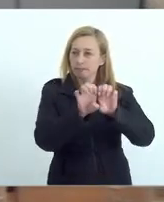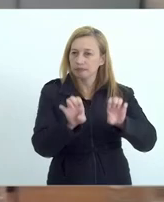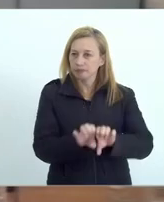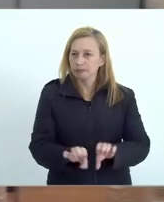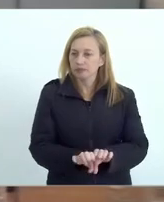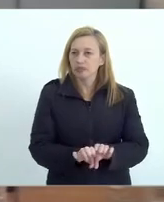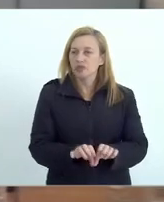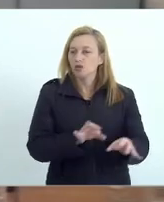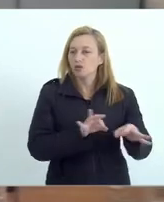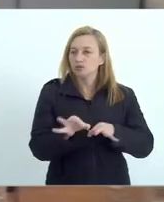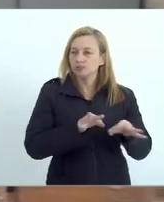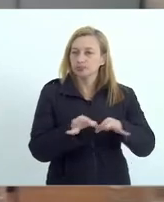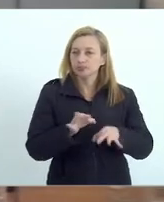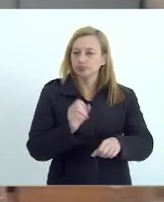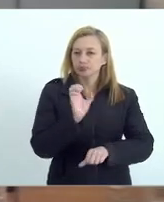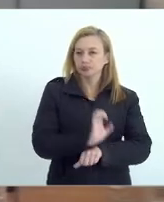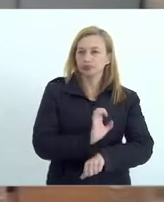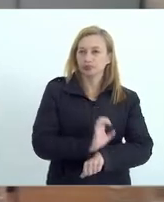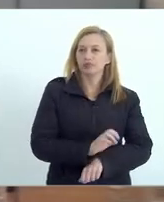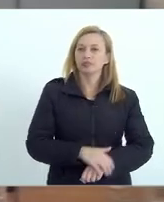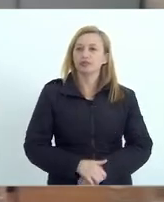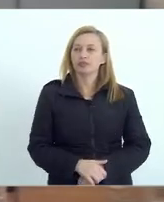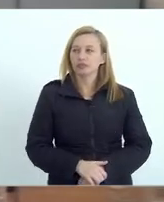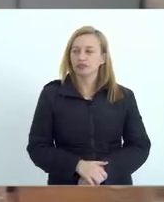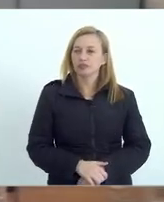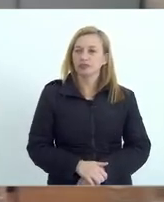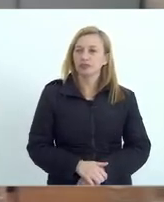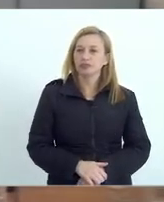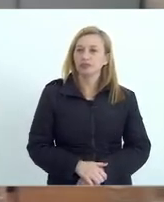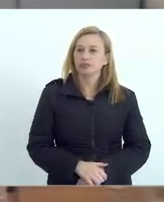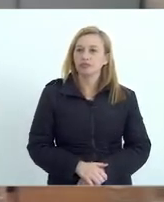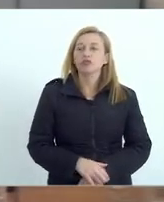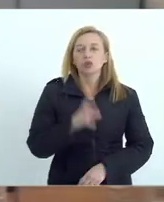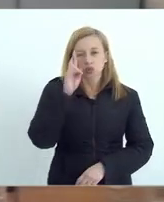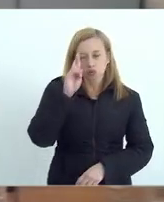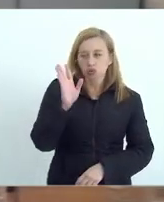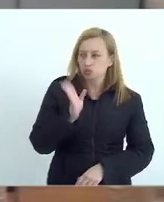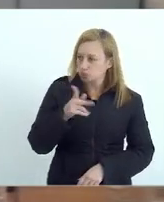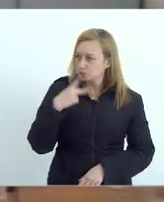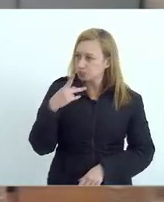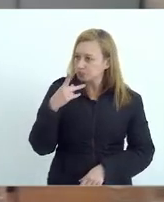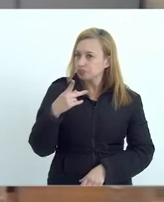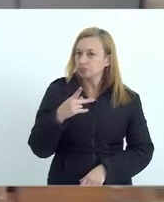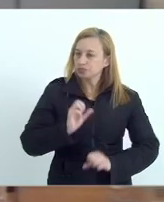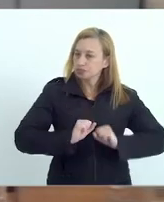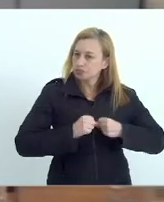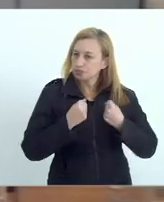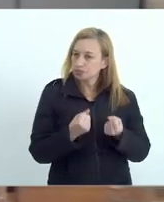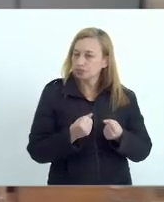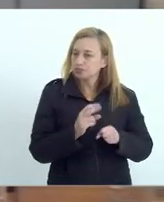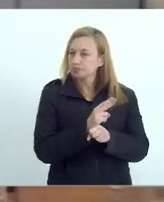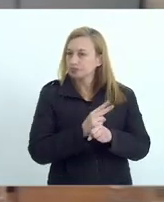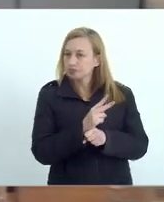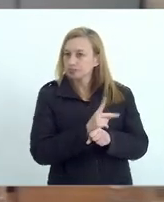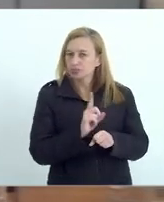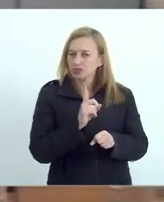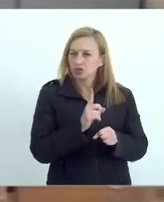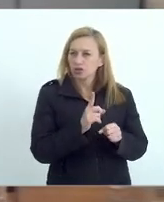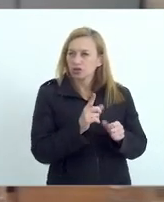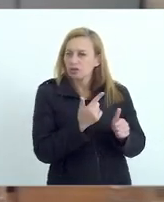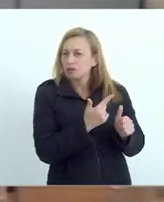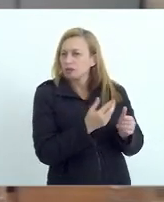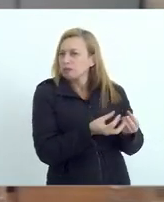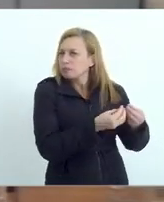organizacional do Estado Porque como muito bem o sul comentou ela busca não criar